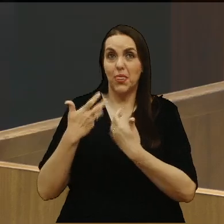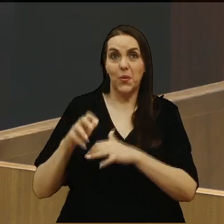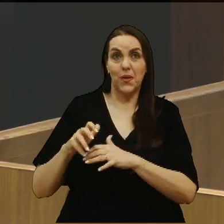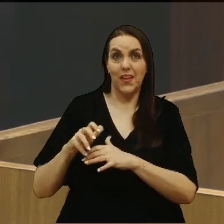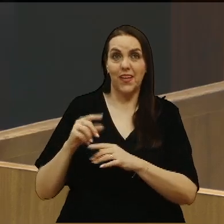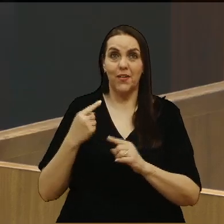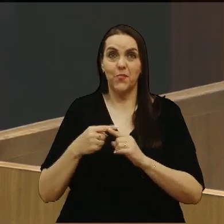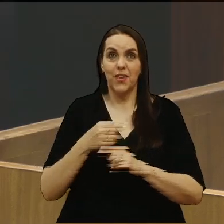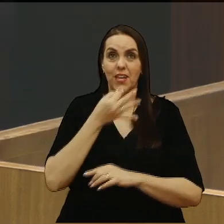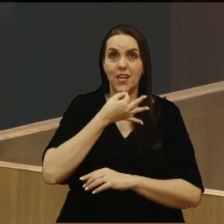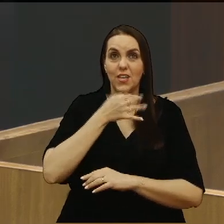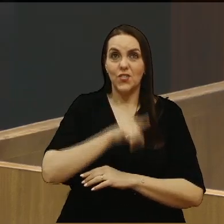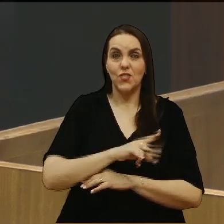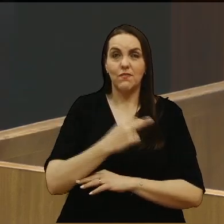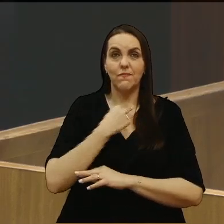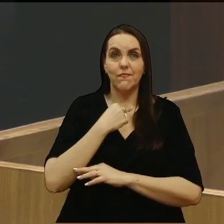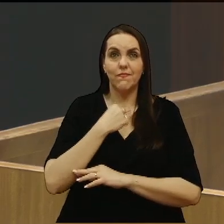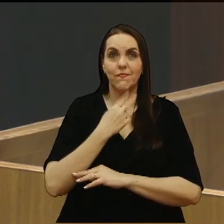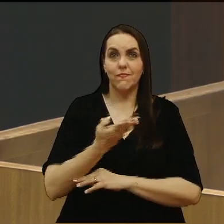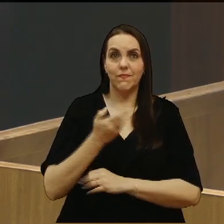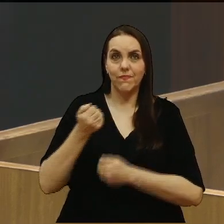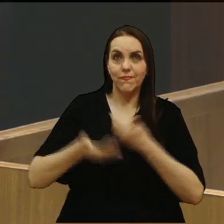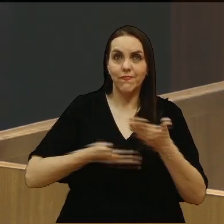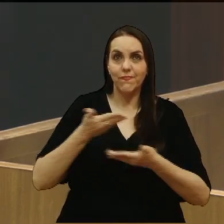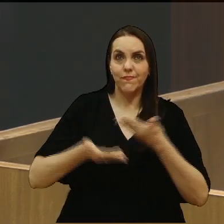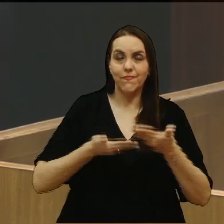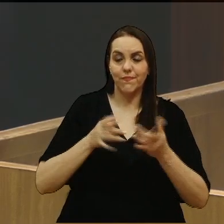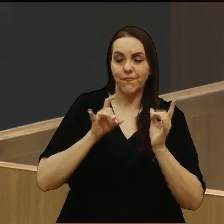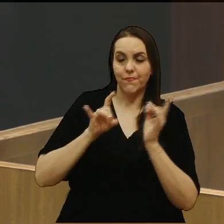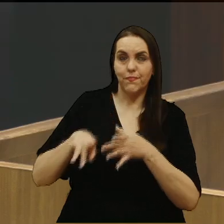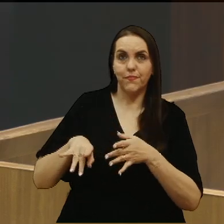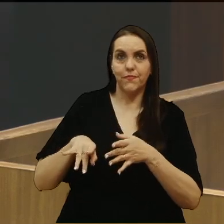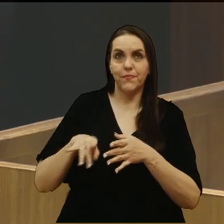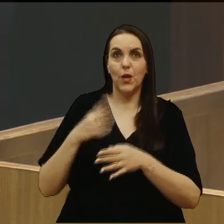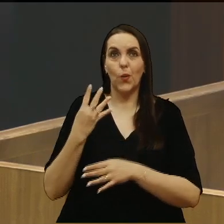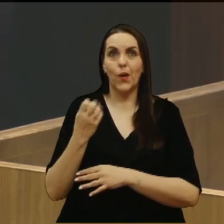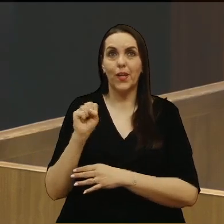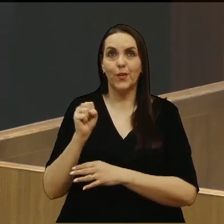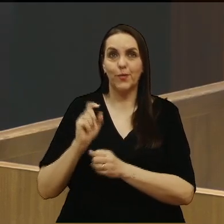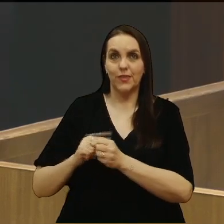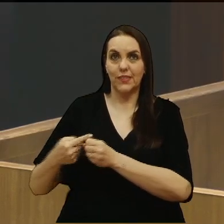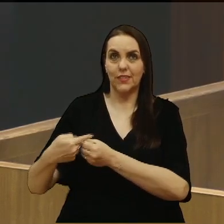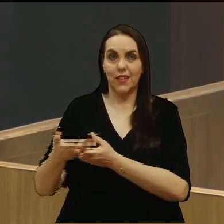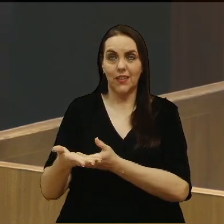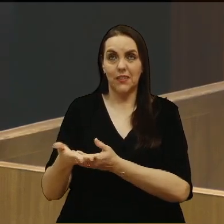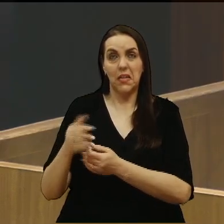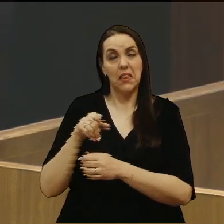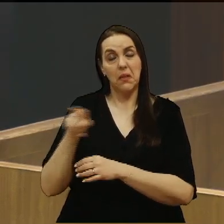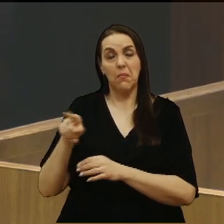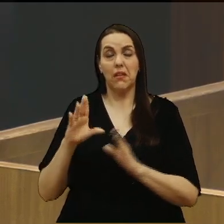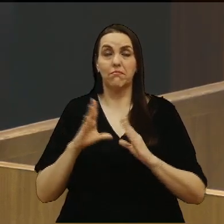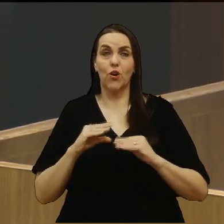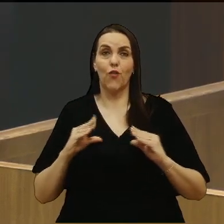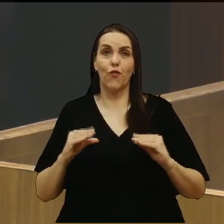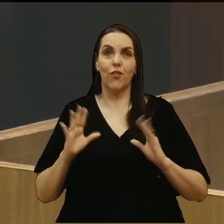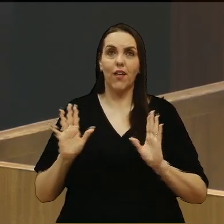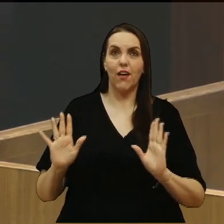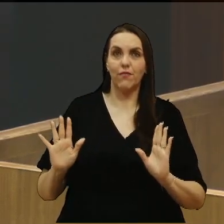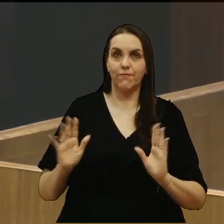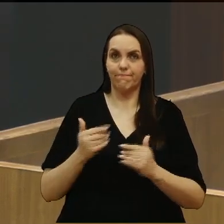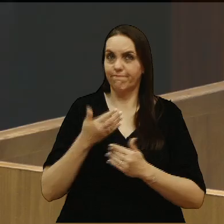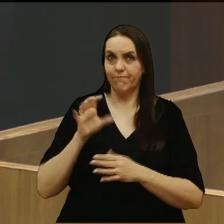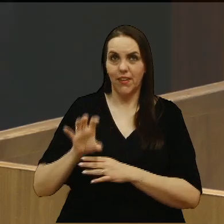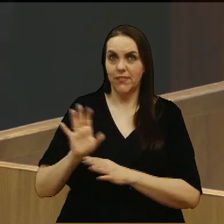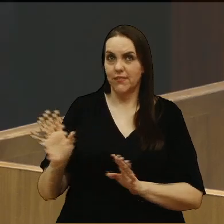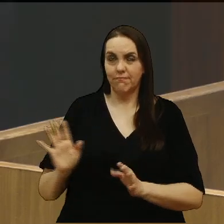Caxias do Sul não pode deixar de atender esses municípios. Então, para eles, está muito cômodo dessa forma. E